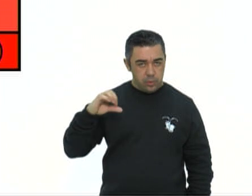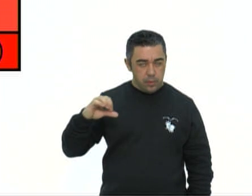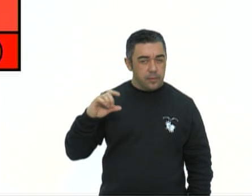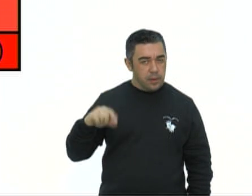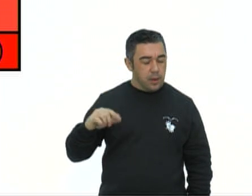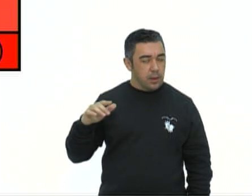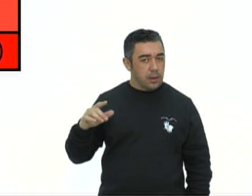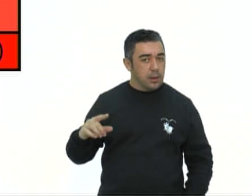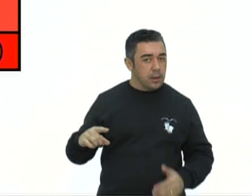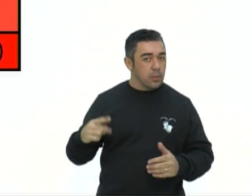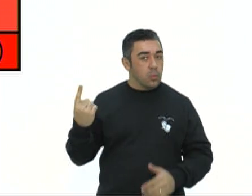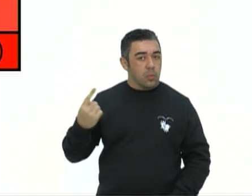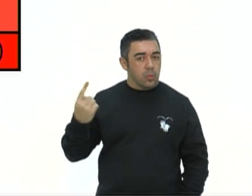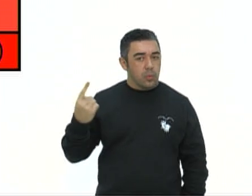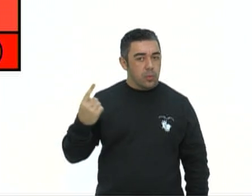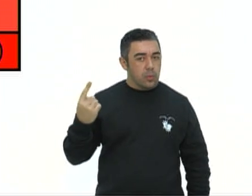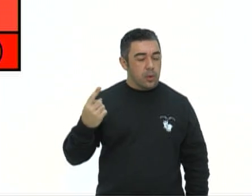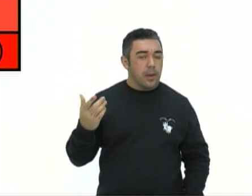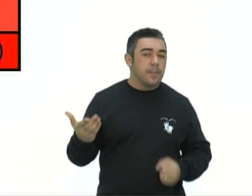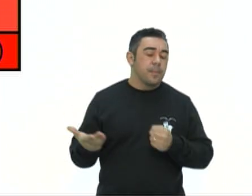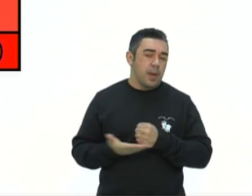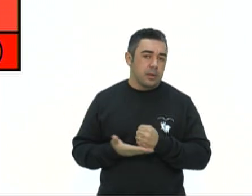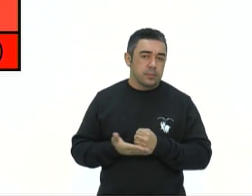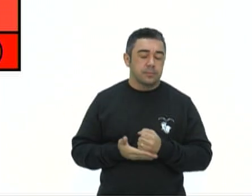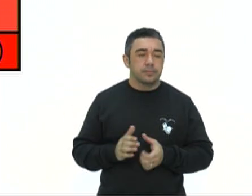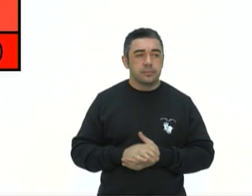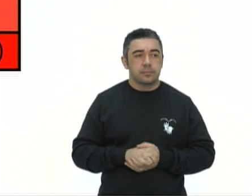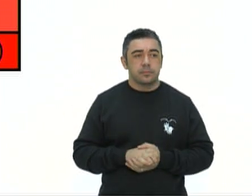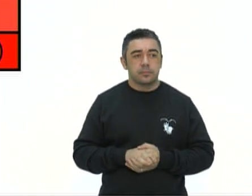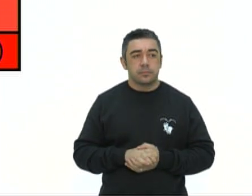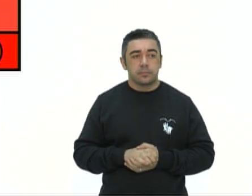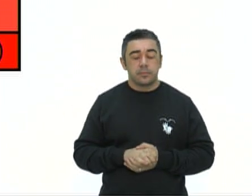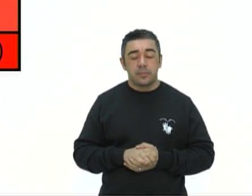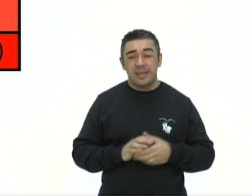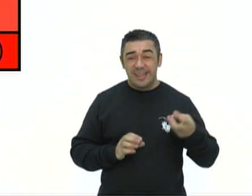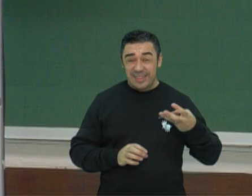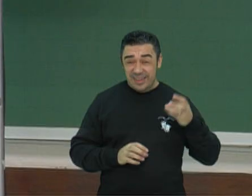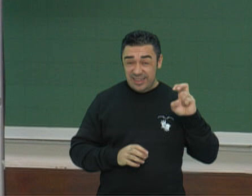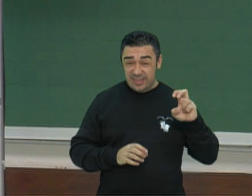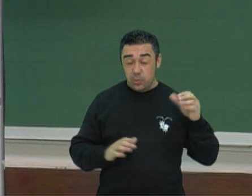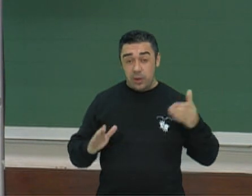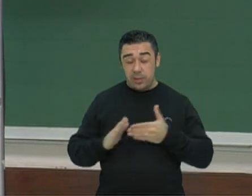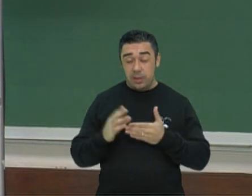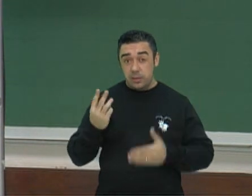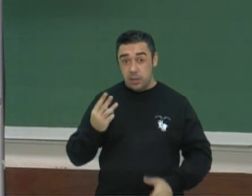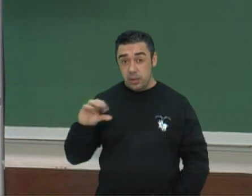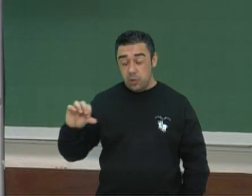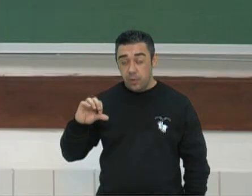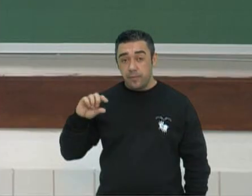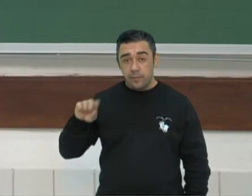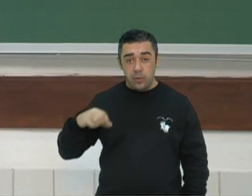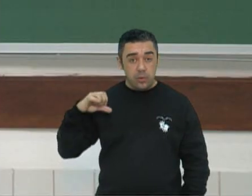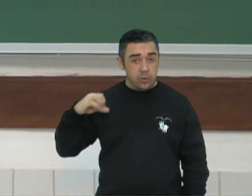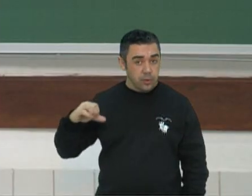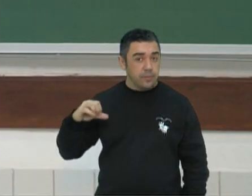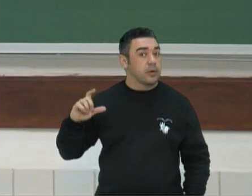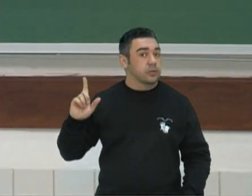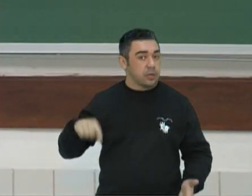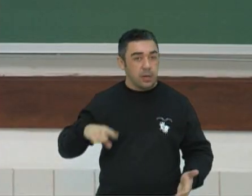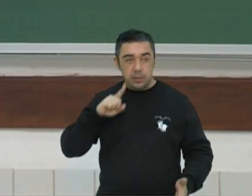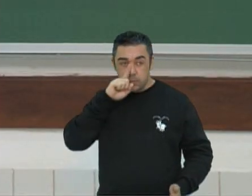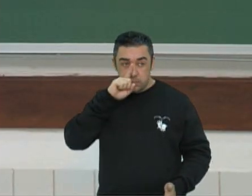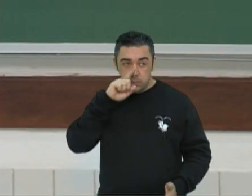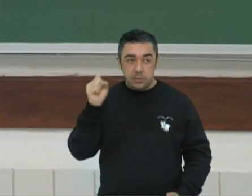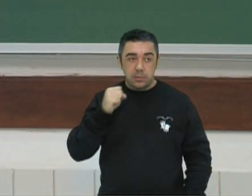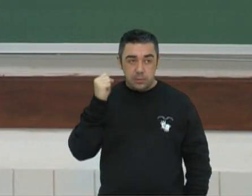É a obesidade básica ali, vamos dizer. Já daqui de 35 a 39,9 seria já